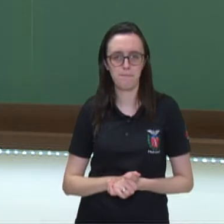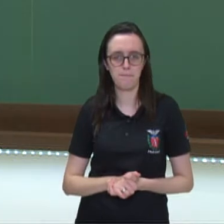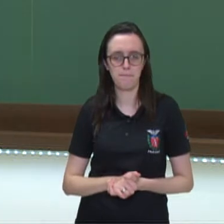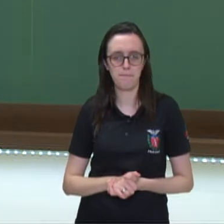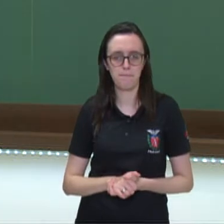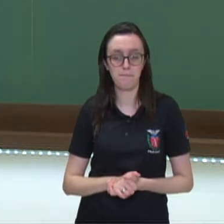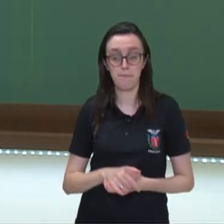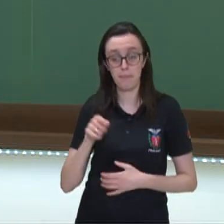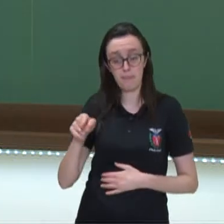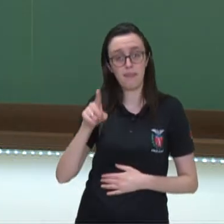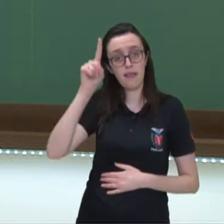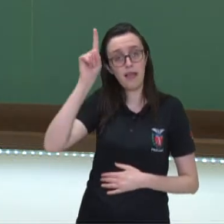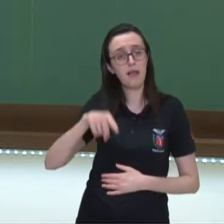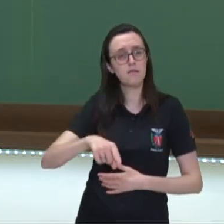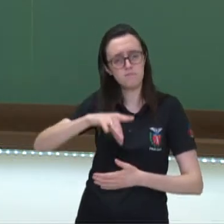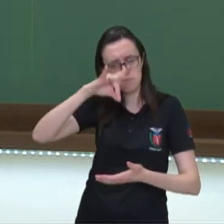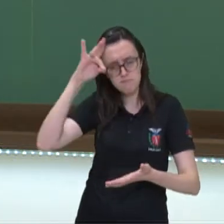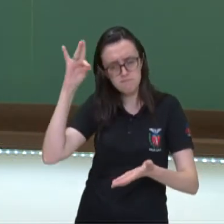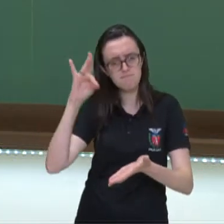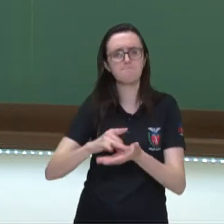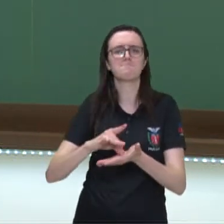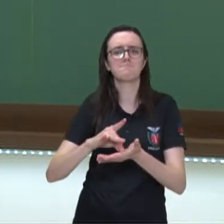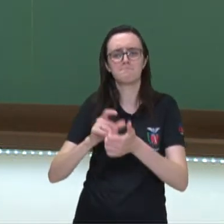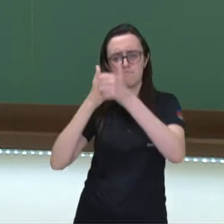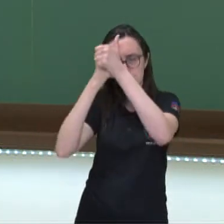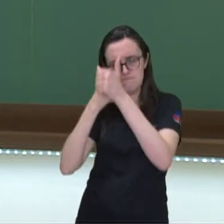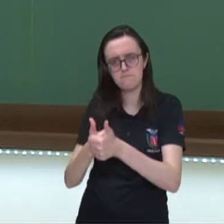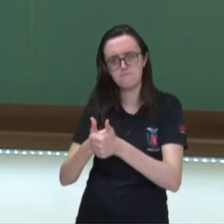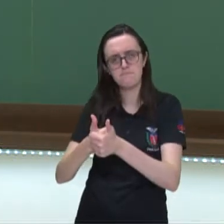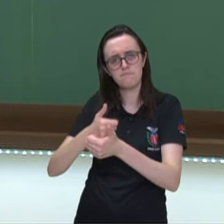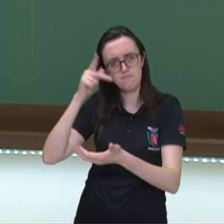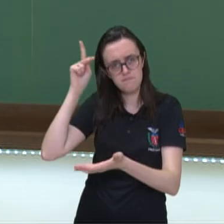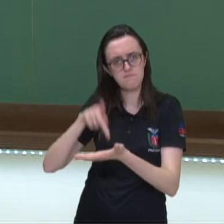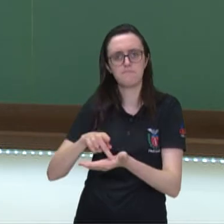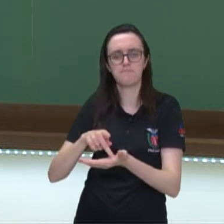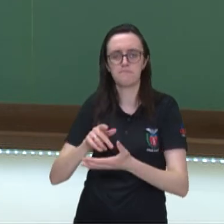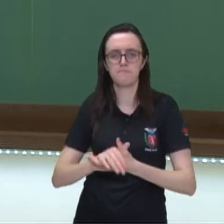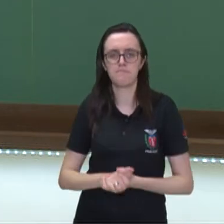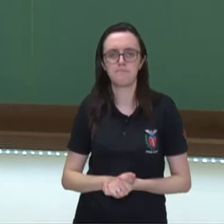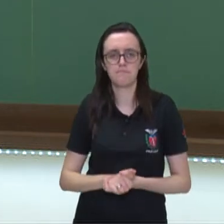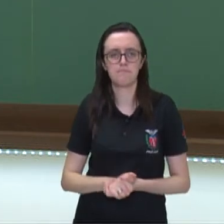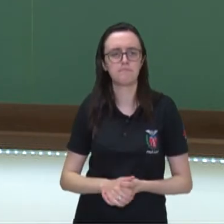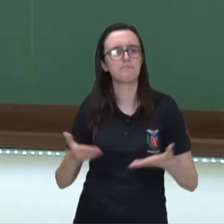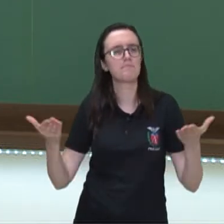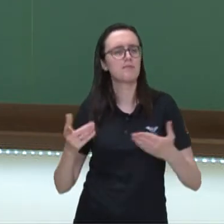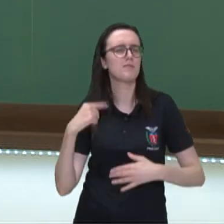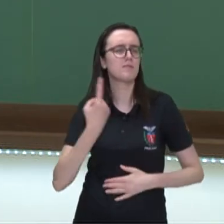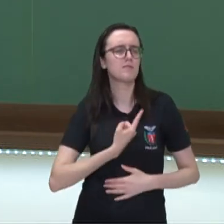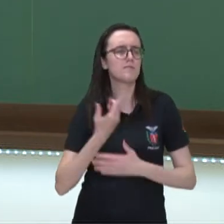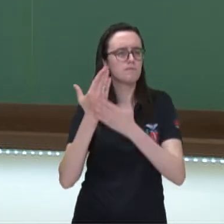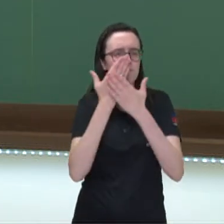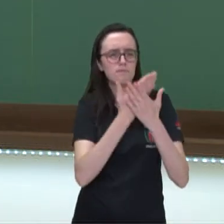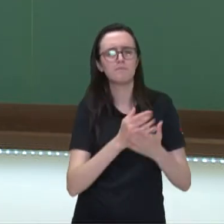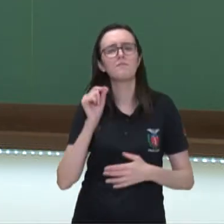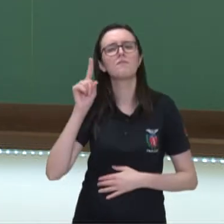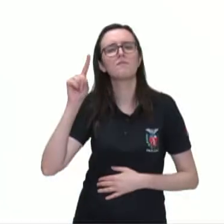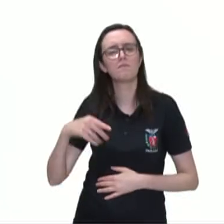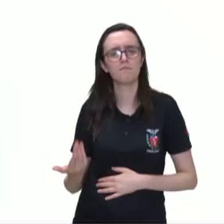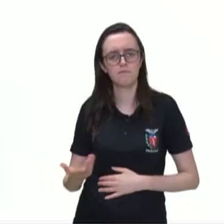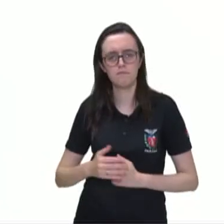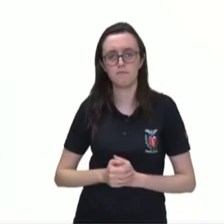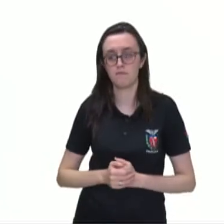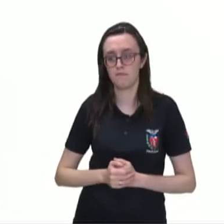O sentido denotativo era relacionado ao sentido real. Agora, o sentido literal, o que é?